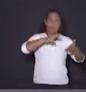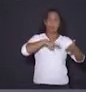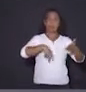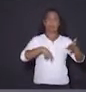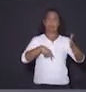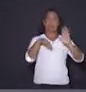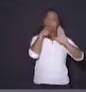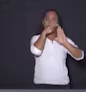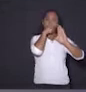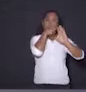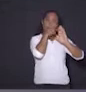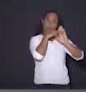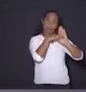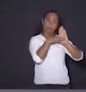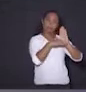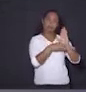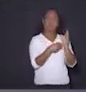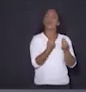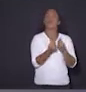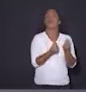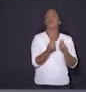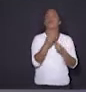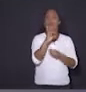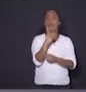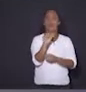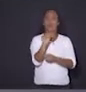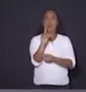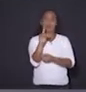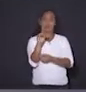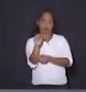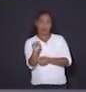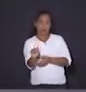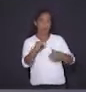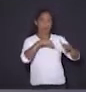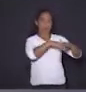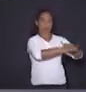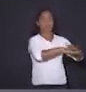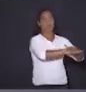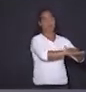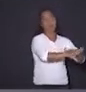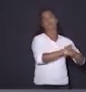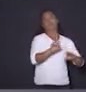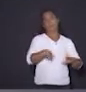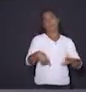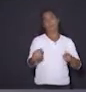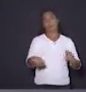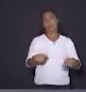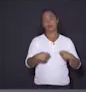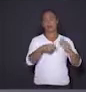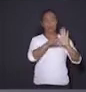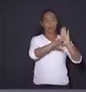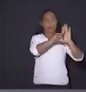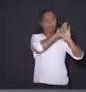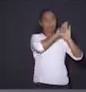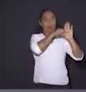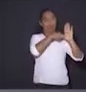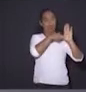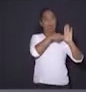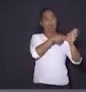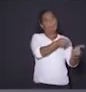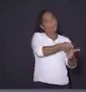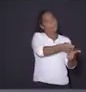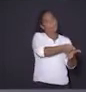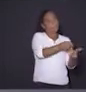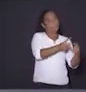conhecer como que esses dados são coletados e tratados e para isso é preciso sim uma lei que regule essa como